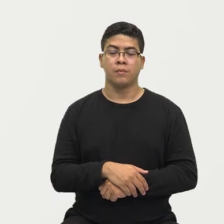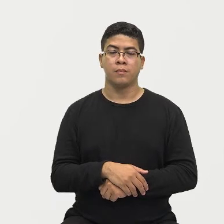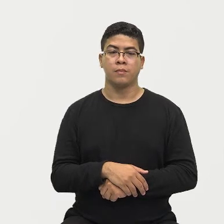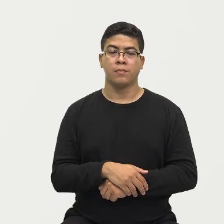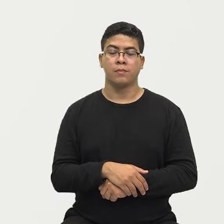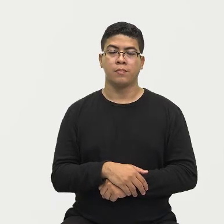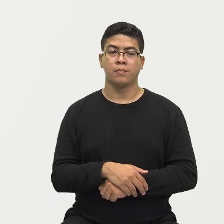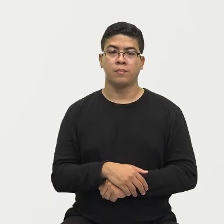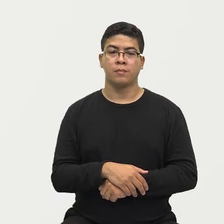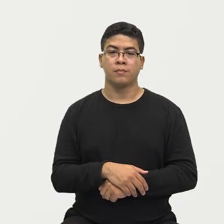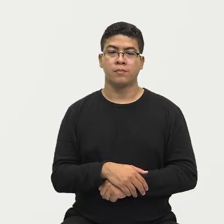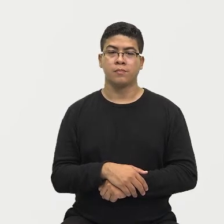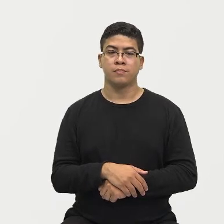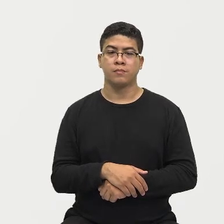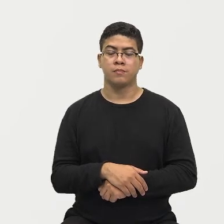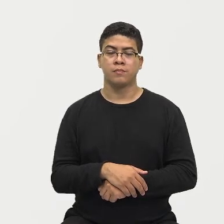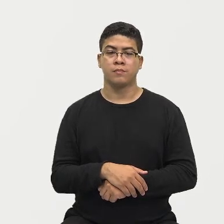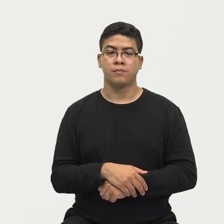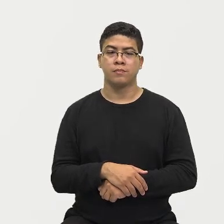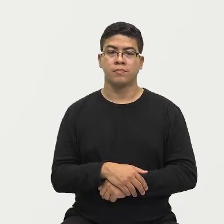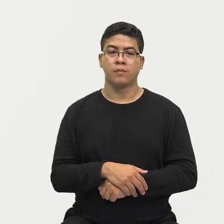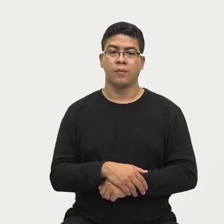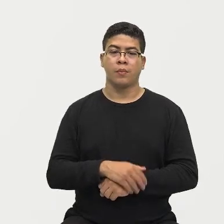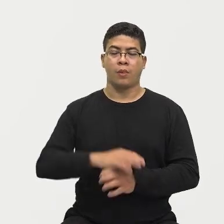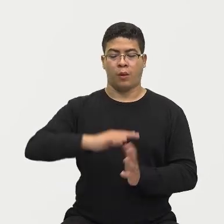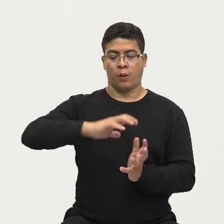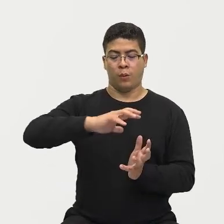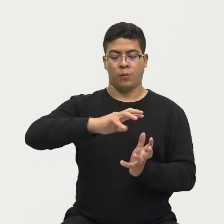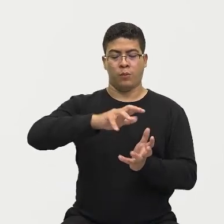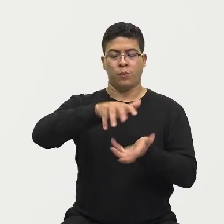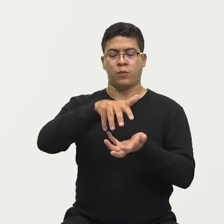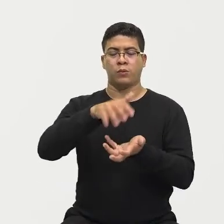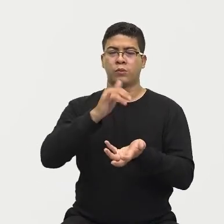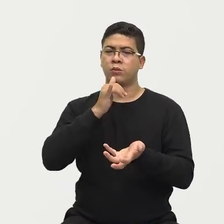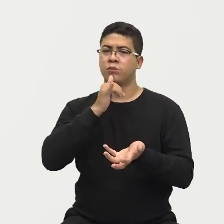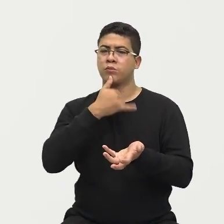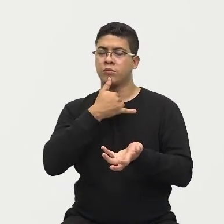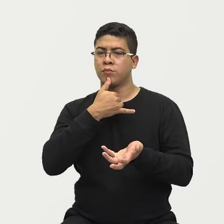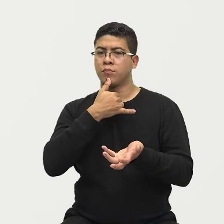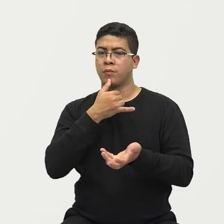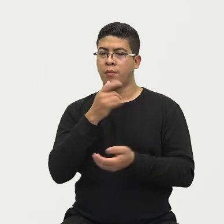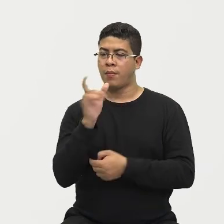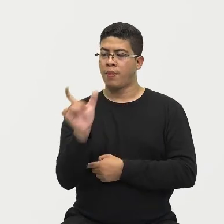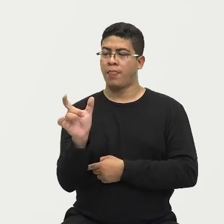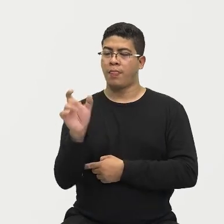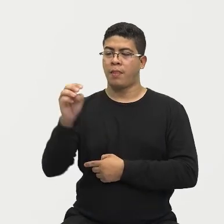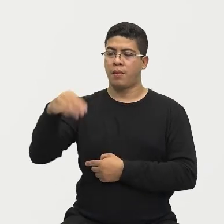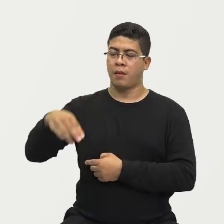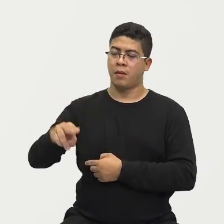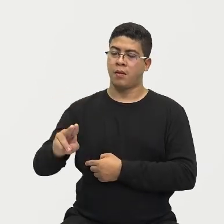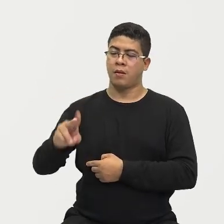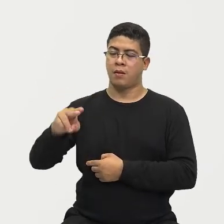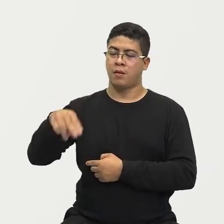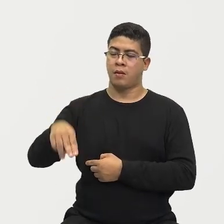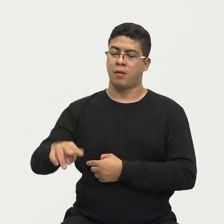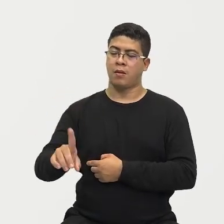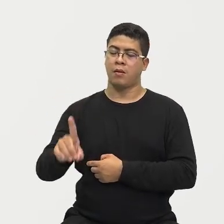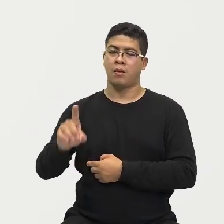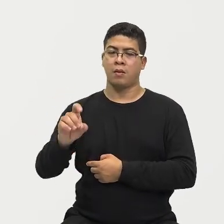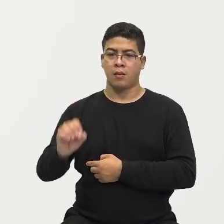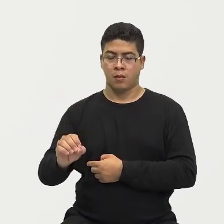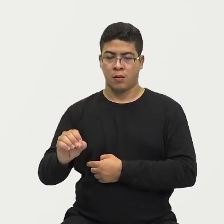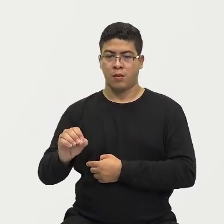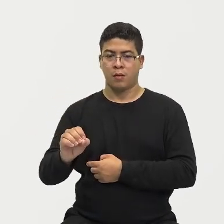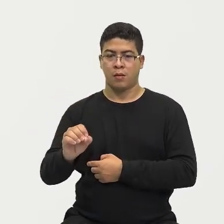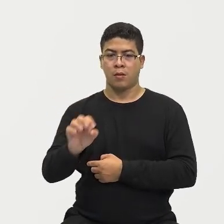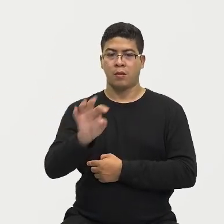Outro exemplo. Mundo triste. Temos aí um nome que é mundo. Ó, vou acrescentar aqui o